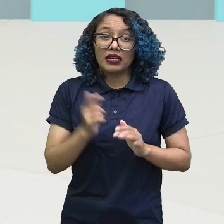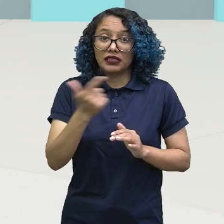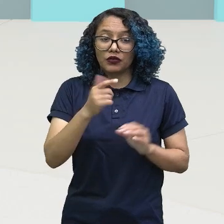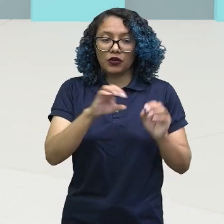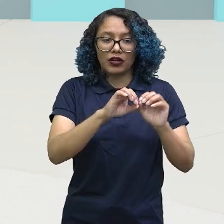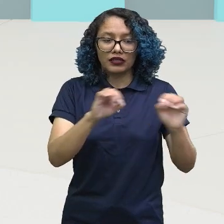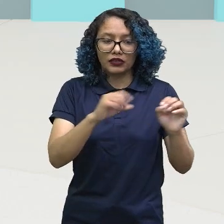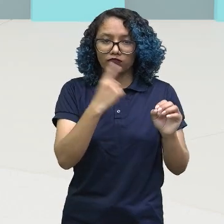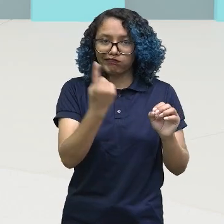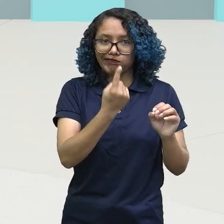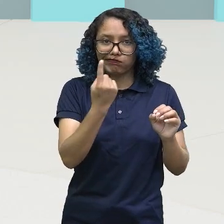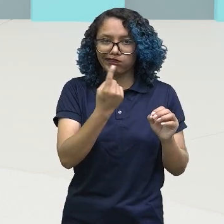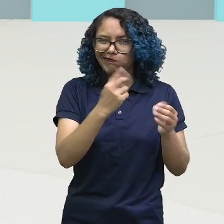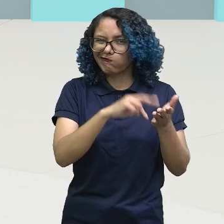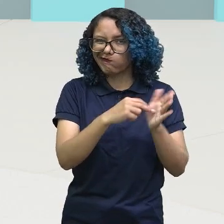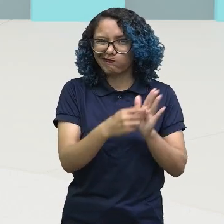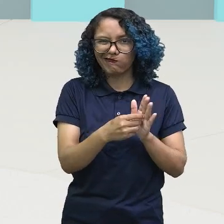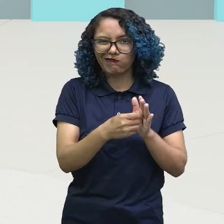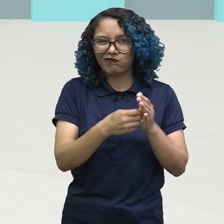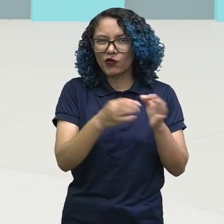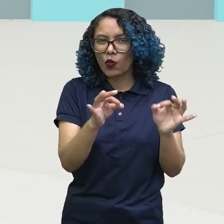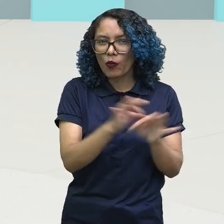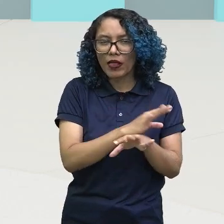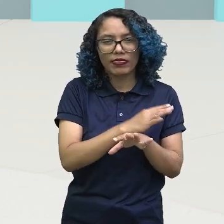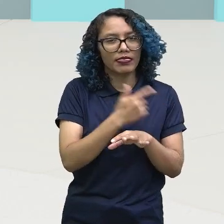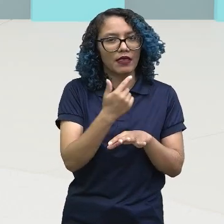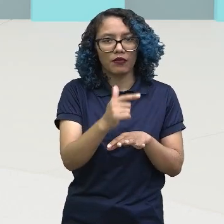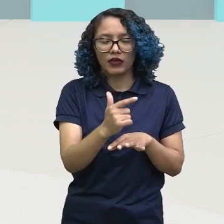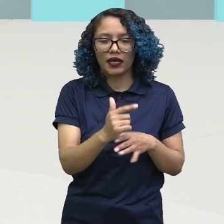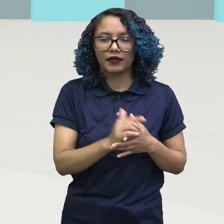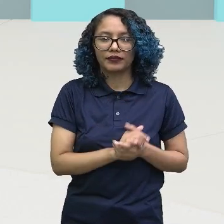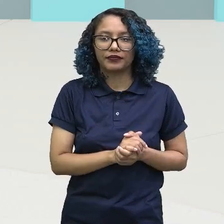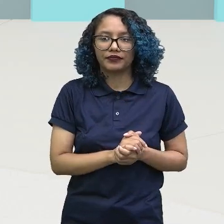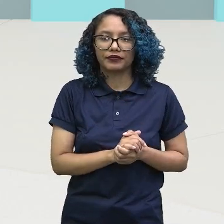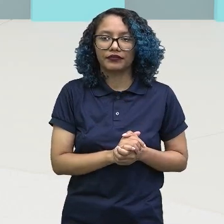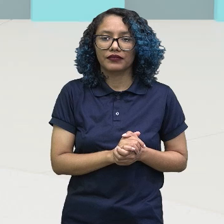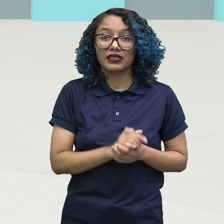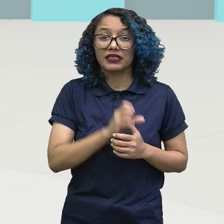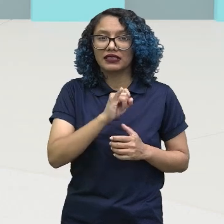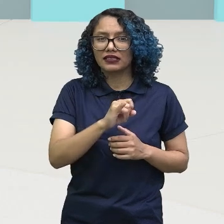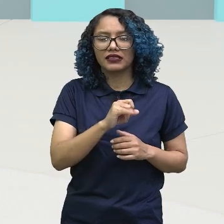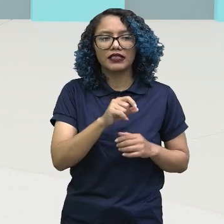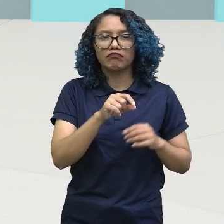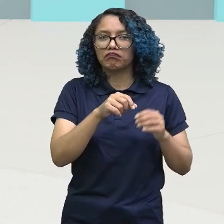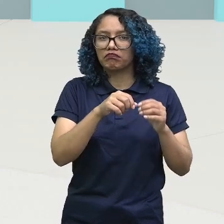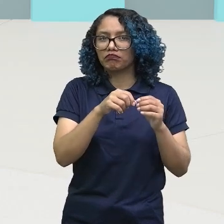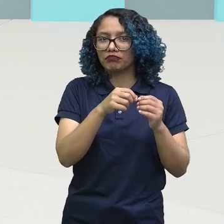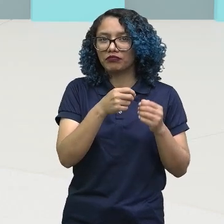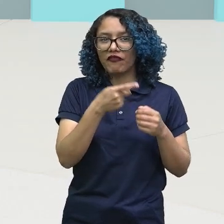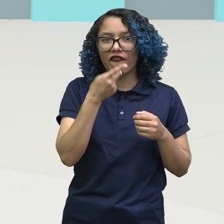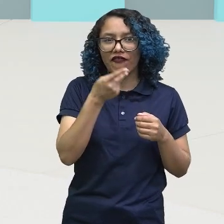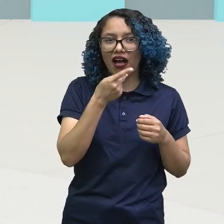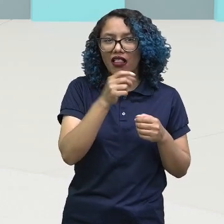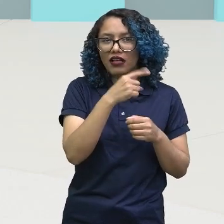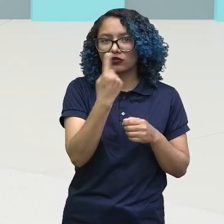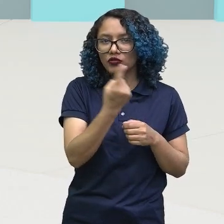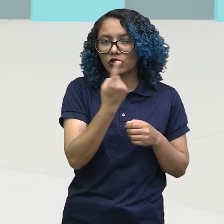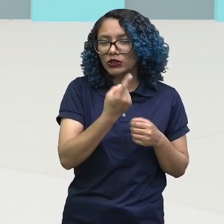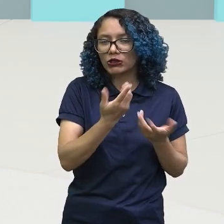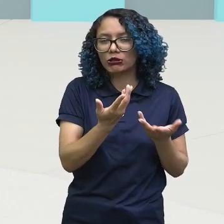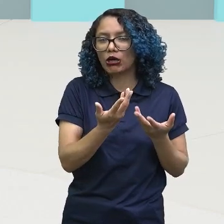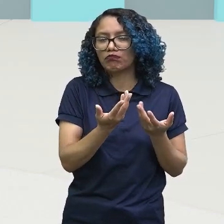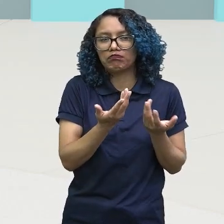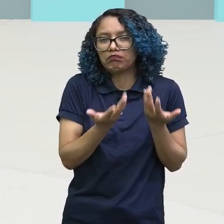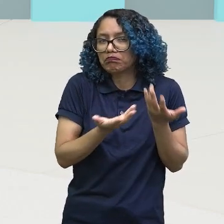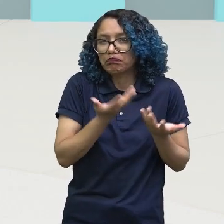não tem sentido. Se eu chego aqui e falo, a todas as soluções que propuserem na reunião. E aí, professor, e o resto,